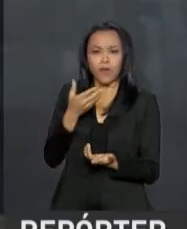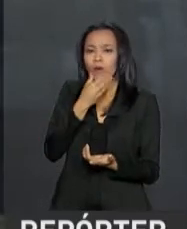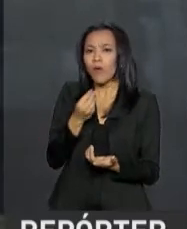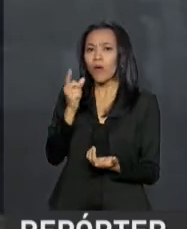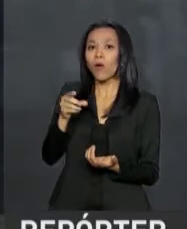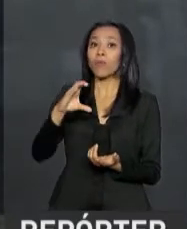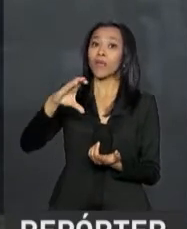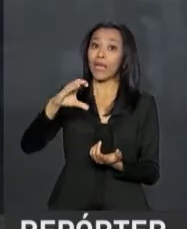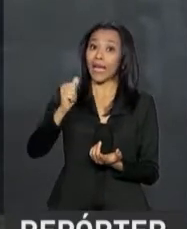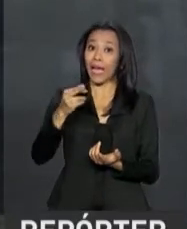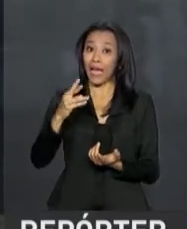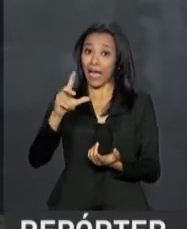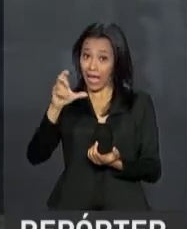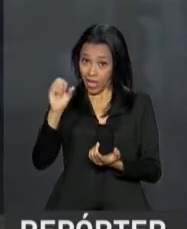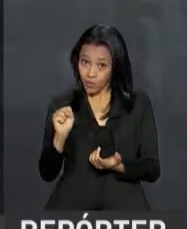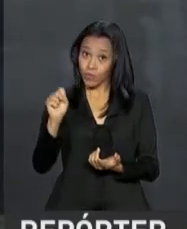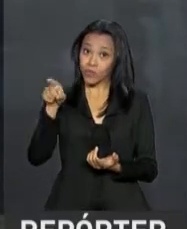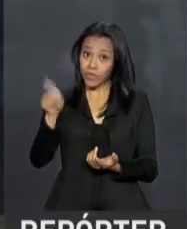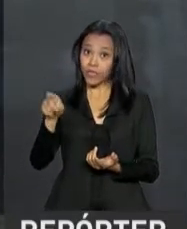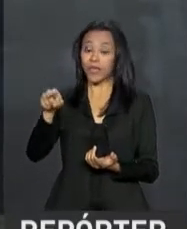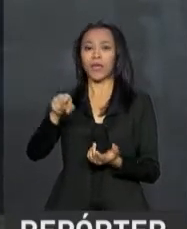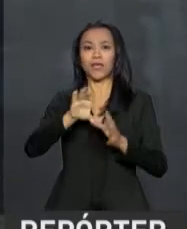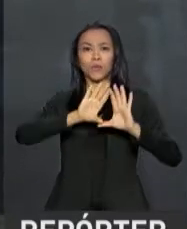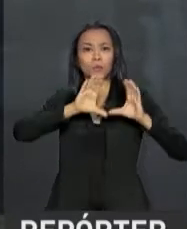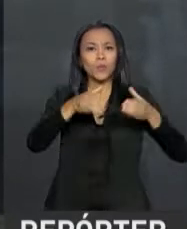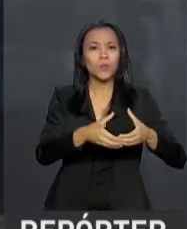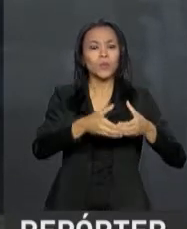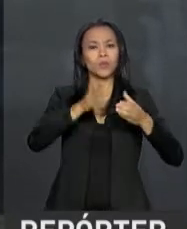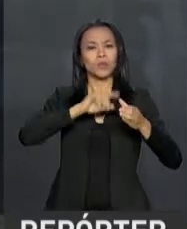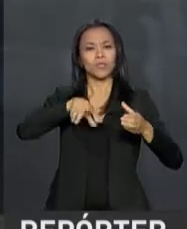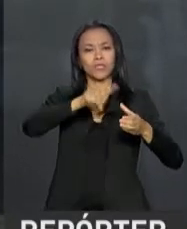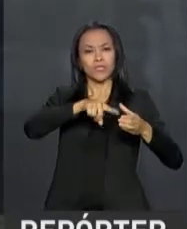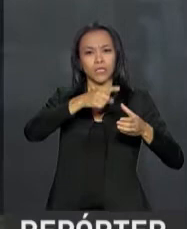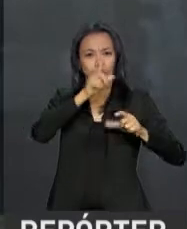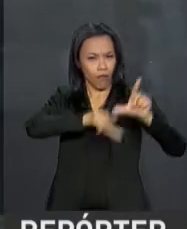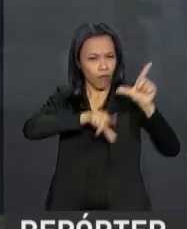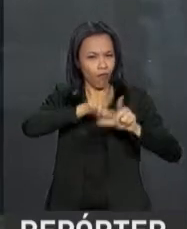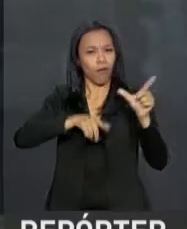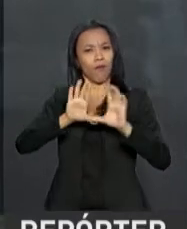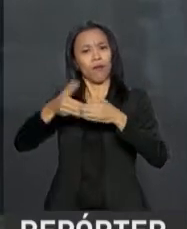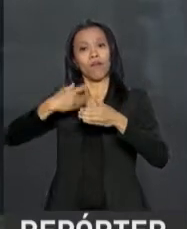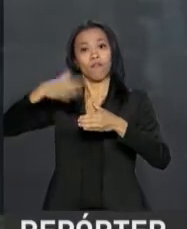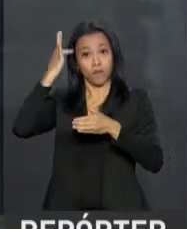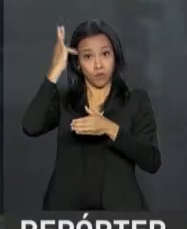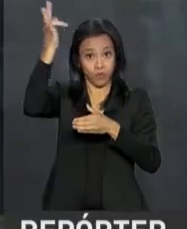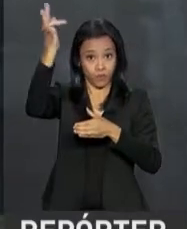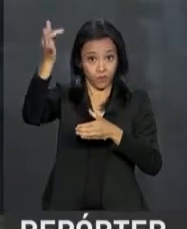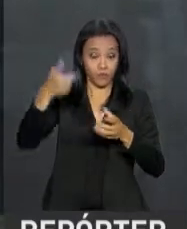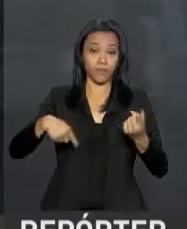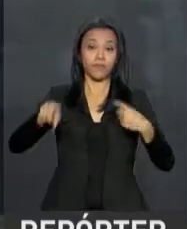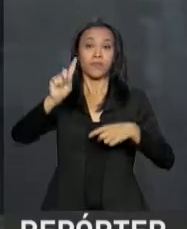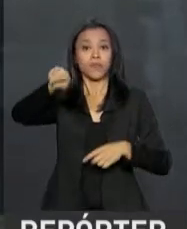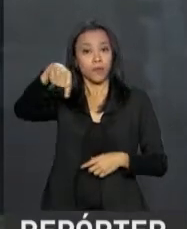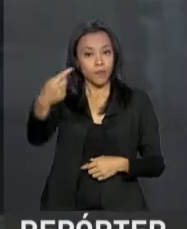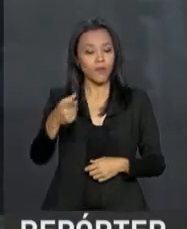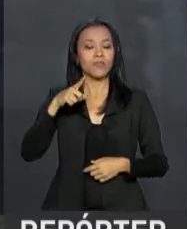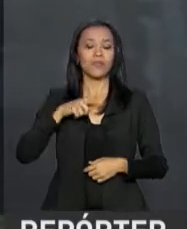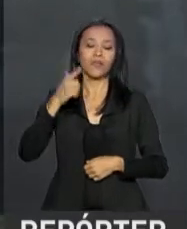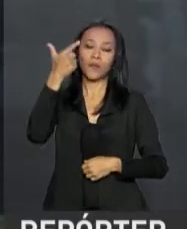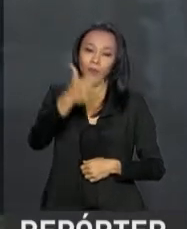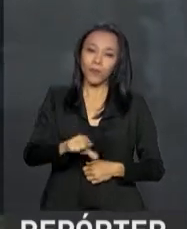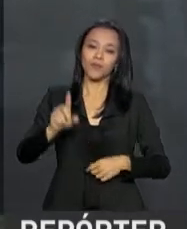academia brasileira de letras e da academia brasileira de filosofia às cinco e meia o presidente em reunião com o deputado federal josé rocha